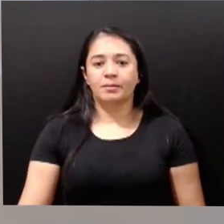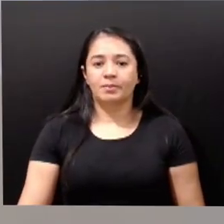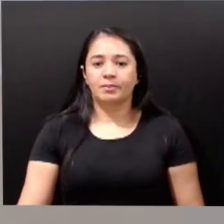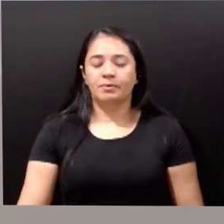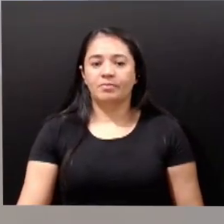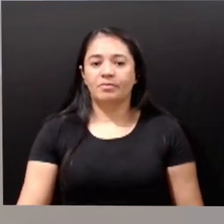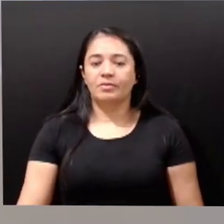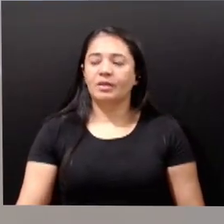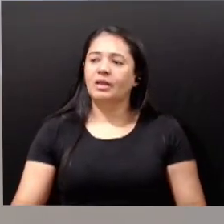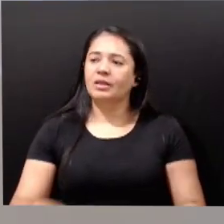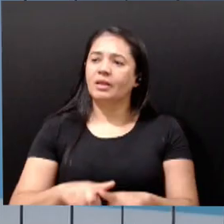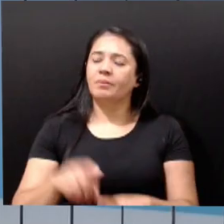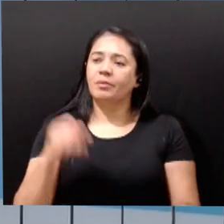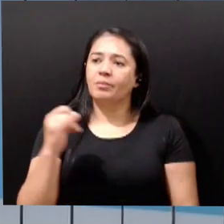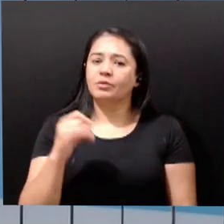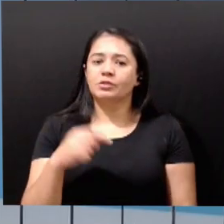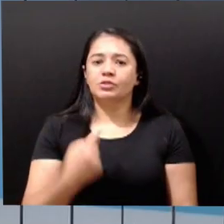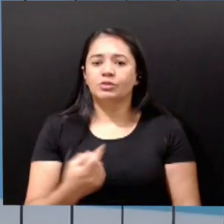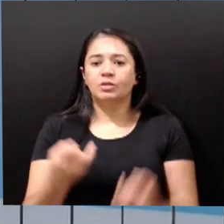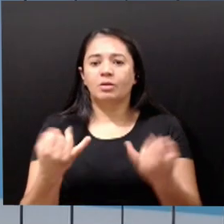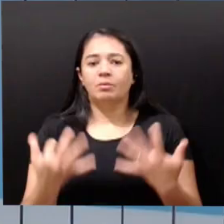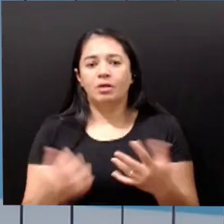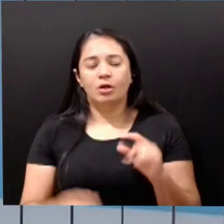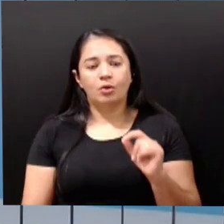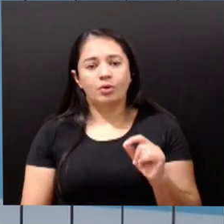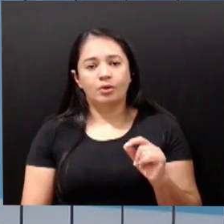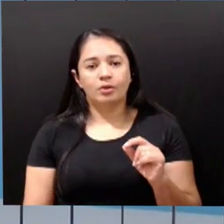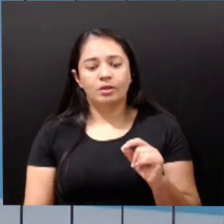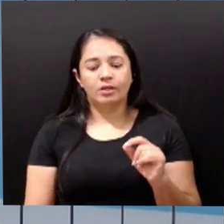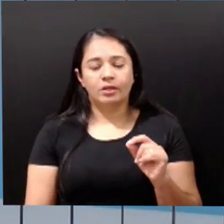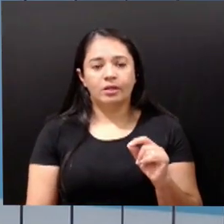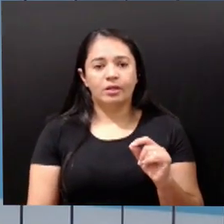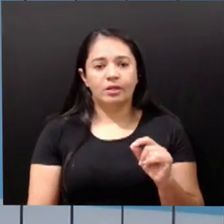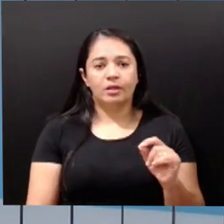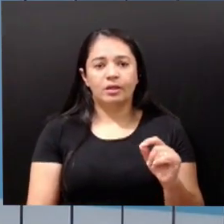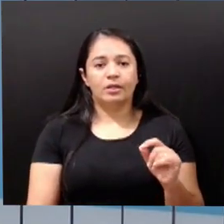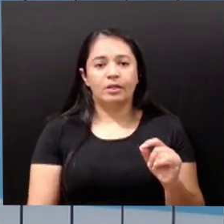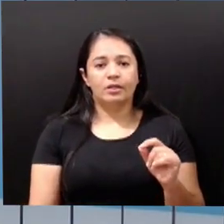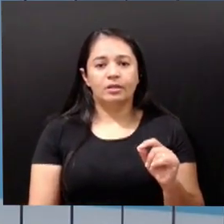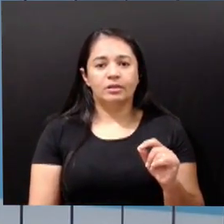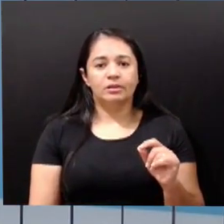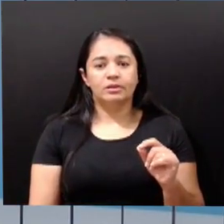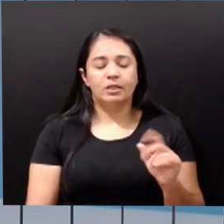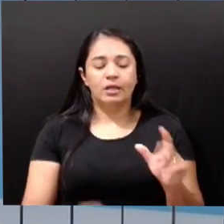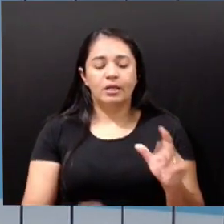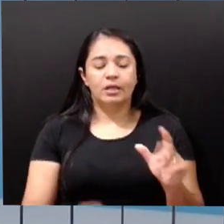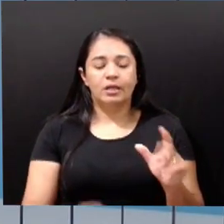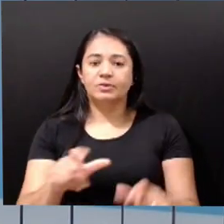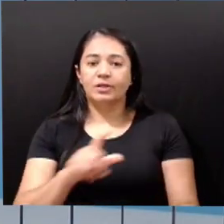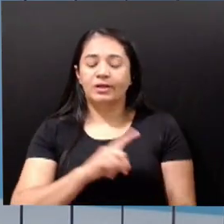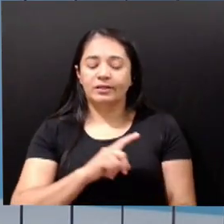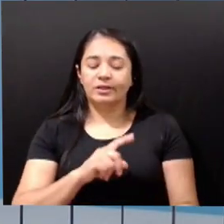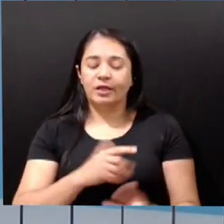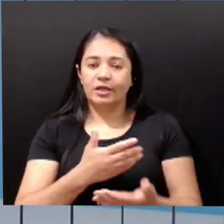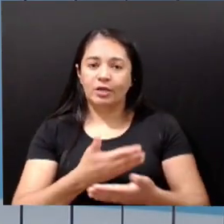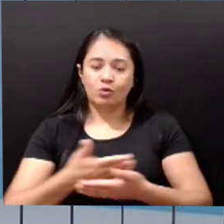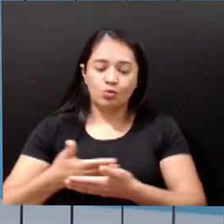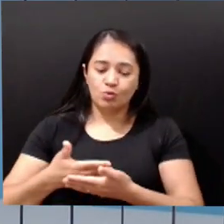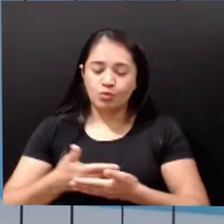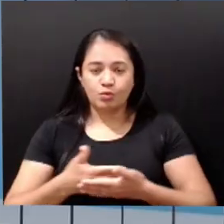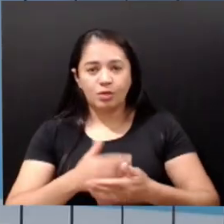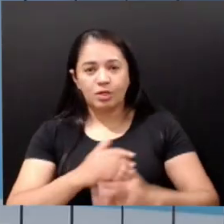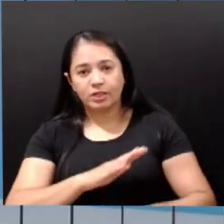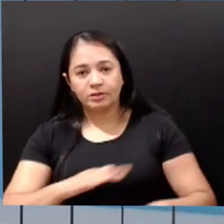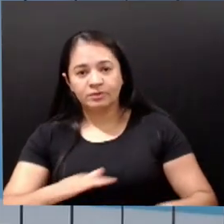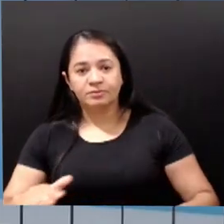sintomatologia. Doutor, também acho importante a gente falar aqui, para quem está em casa acompanhando, as pessoas que têm crianças pequenas,